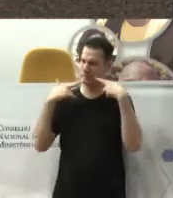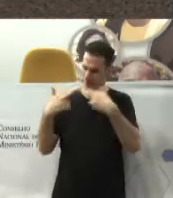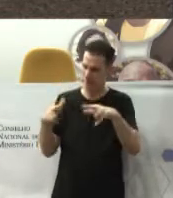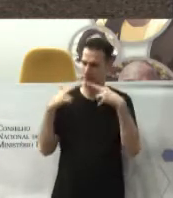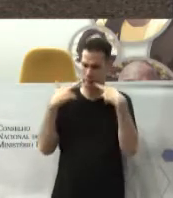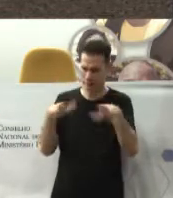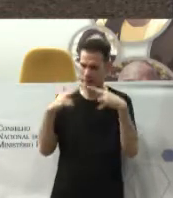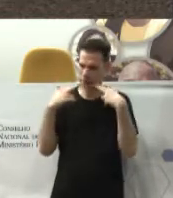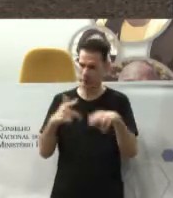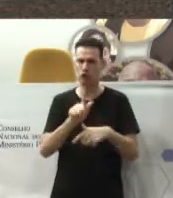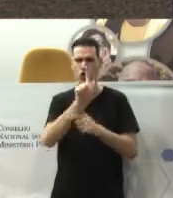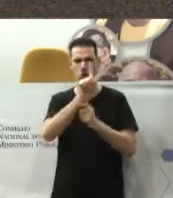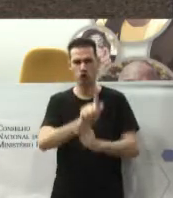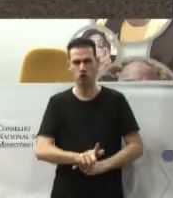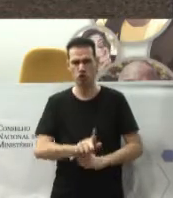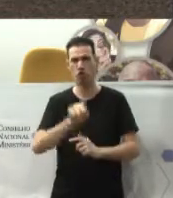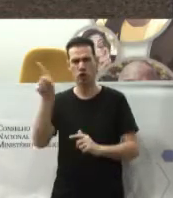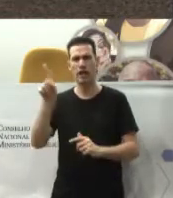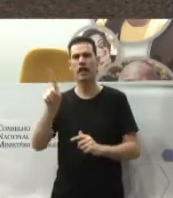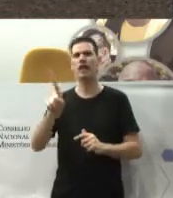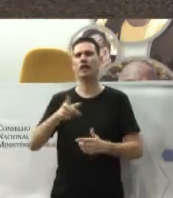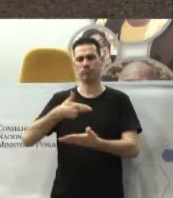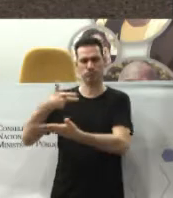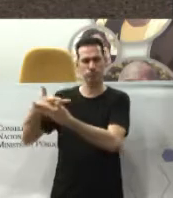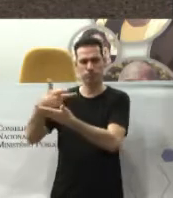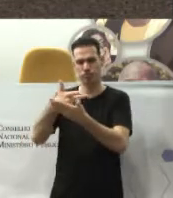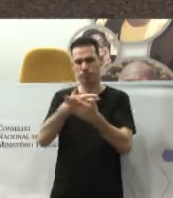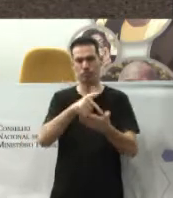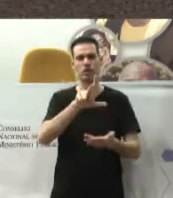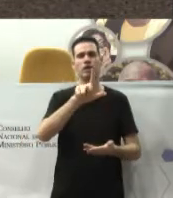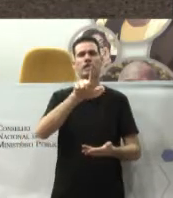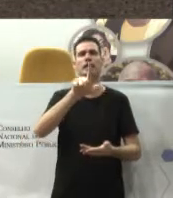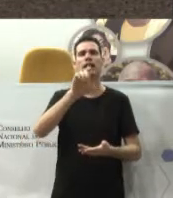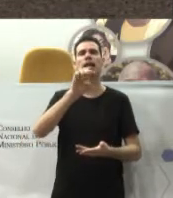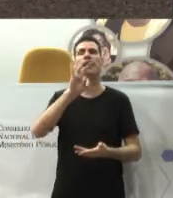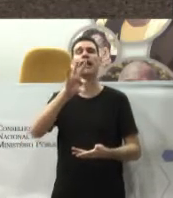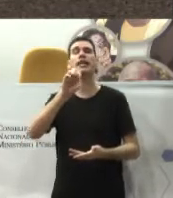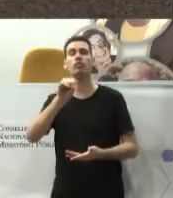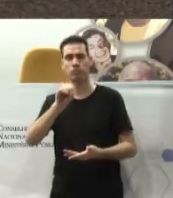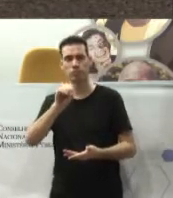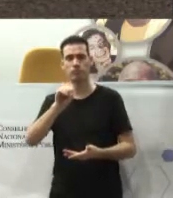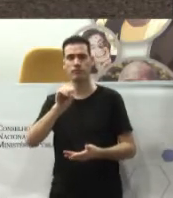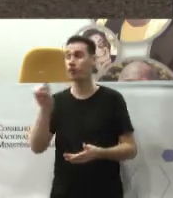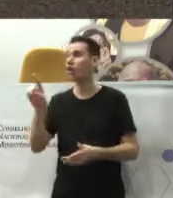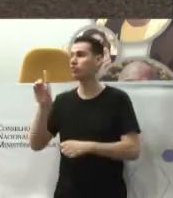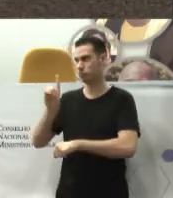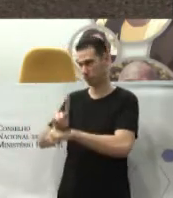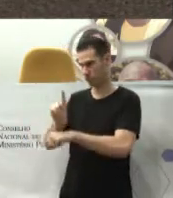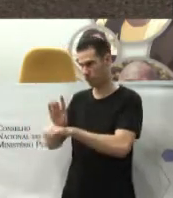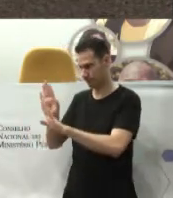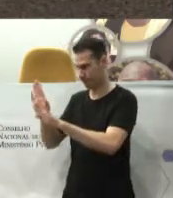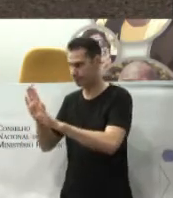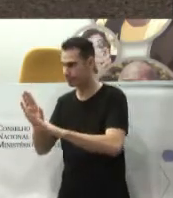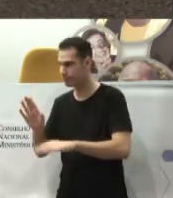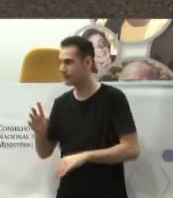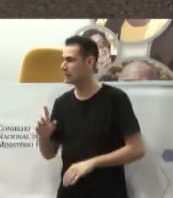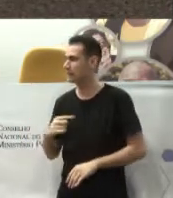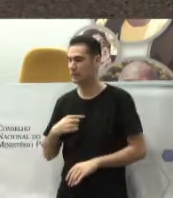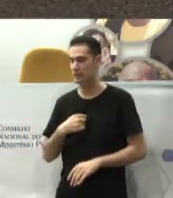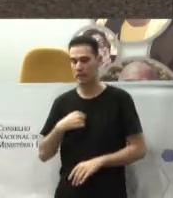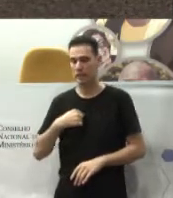o gestor da Central de Regulação de Leitos, chegou para mim e disse, doutora Cíntia, nós não